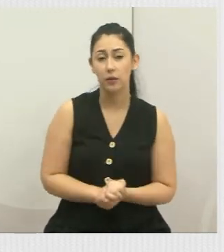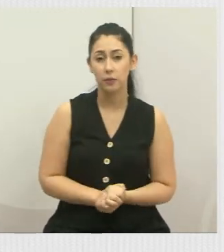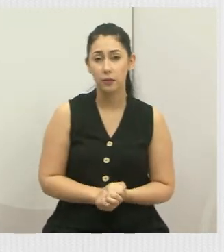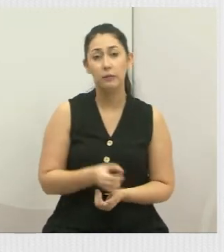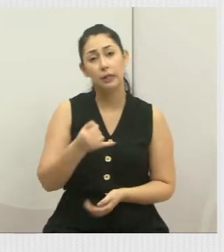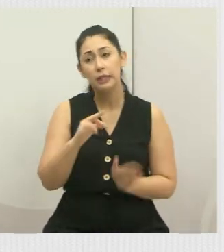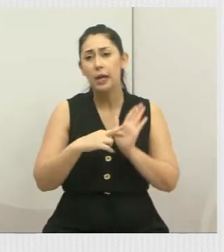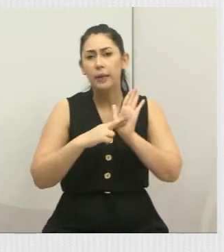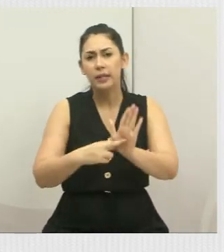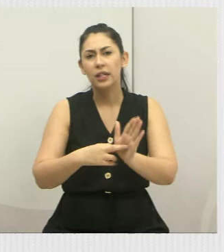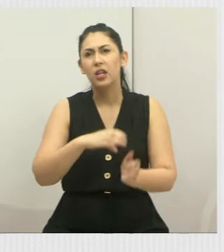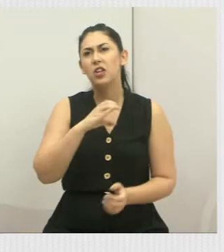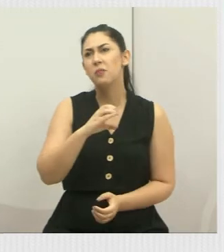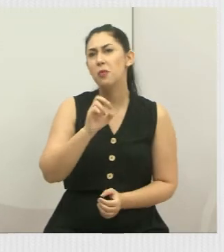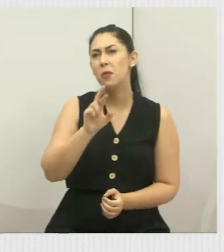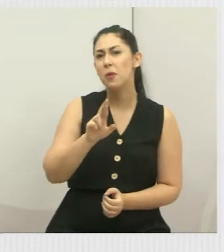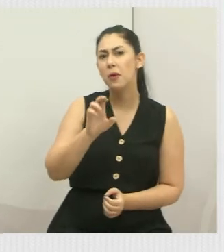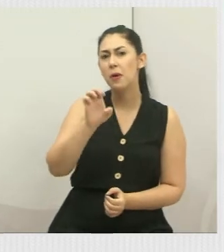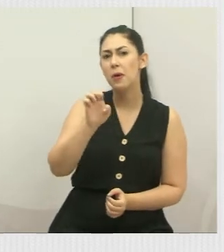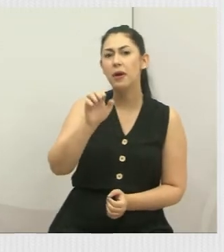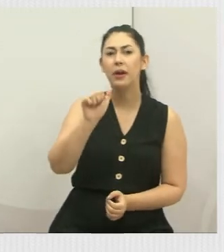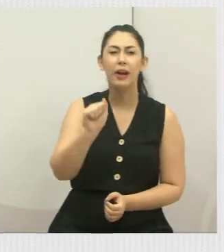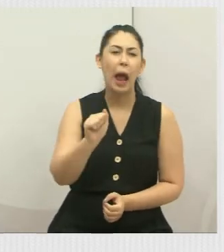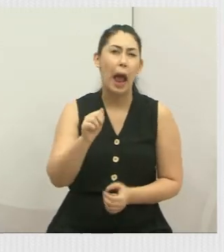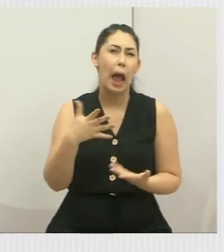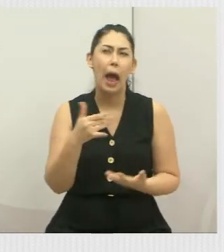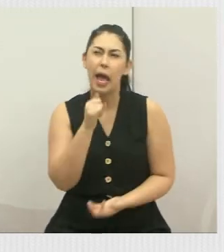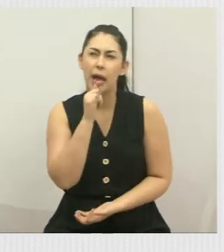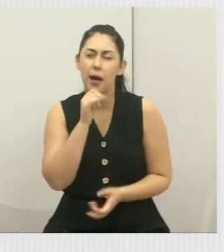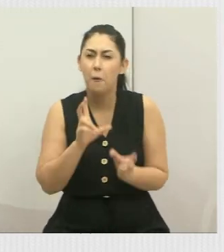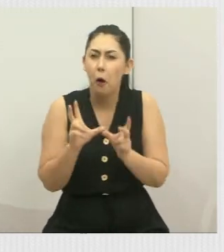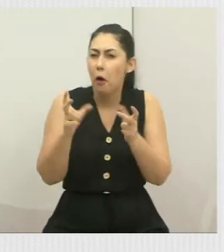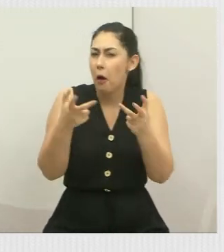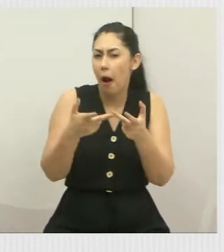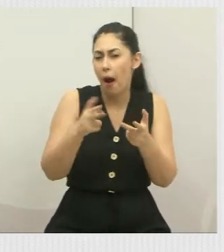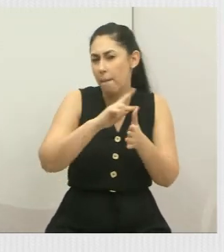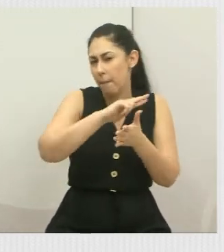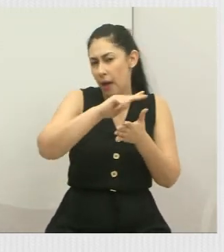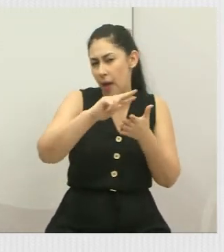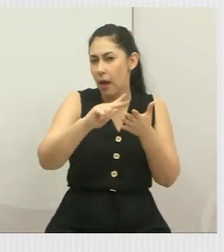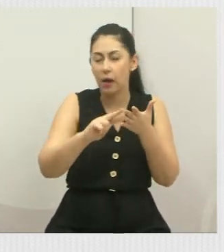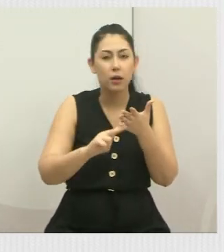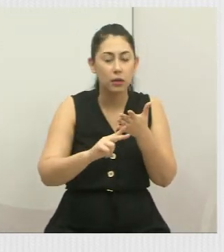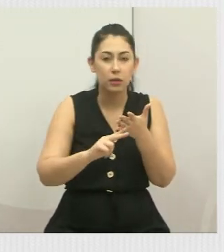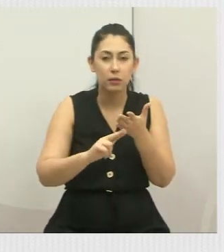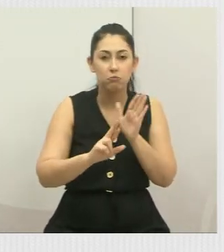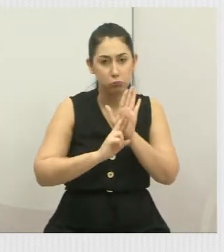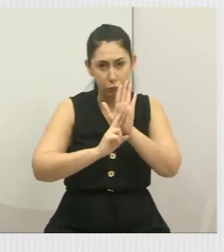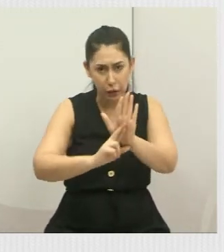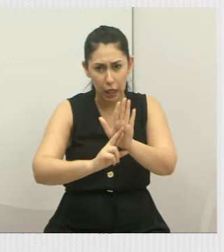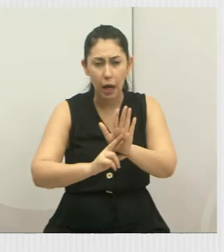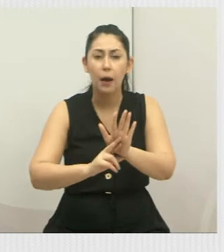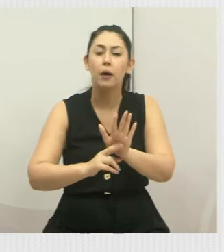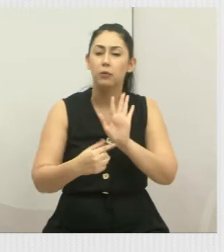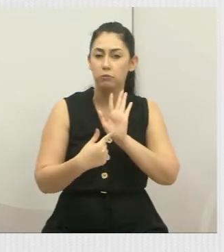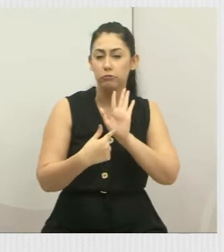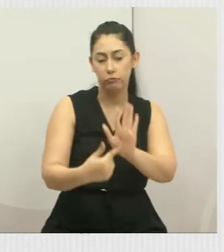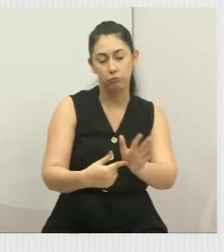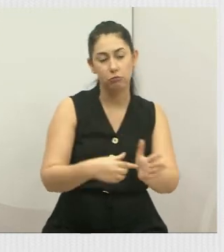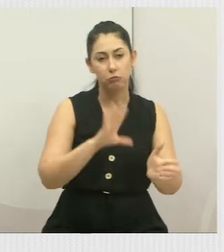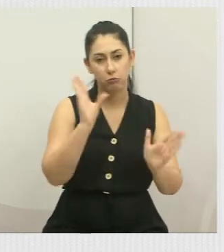OAB, CREA, Câmara, outra secretaria do município, associação de bairro,